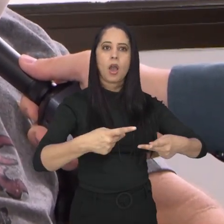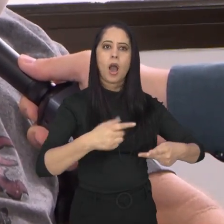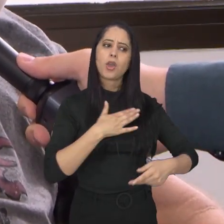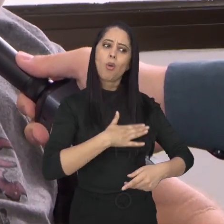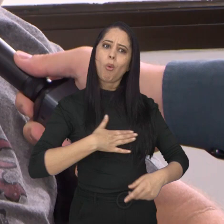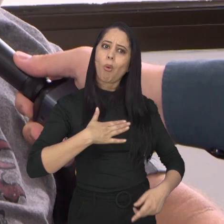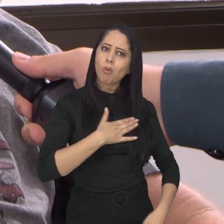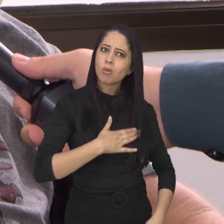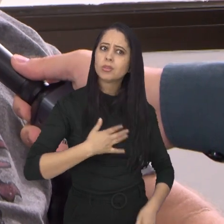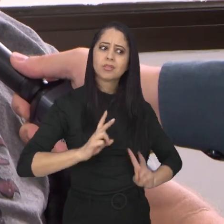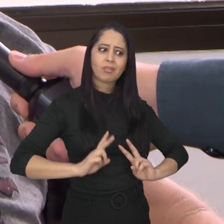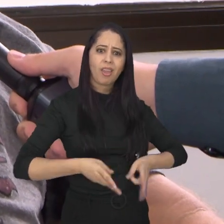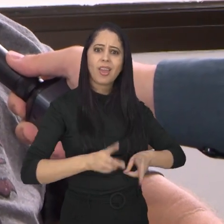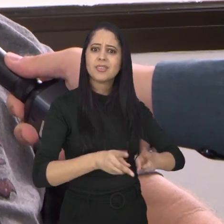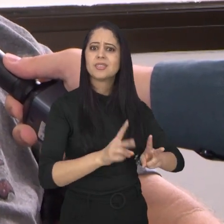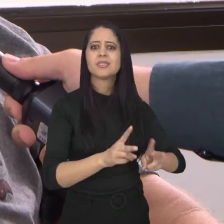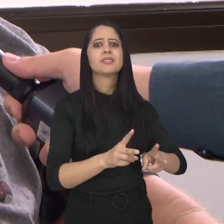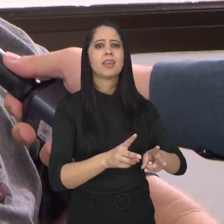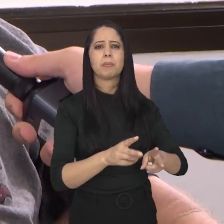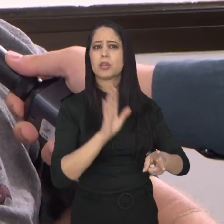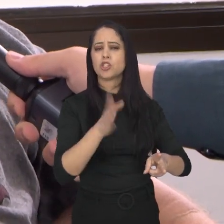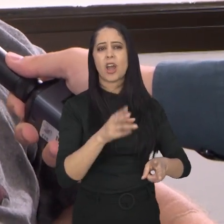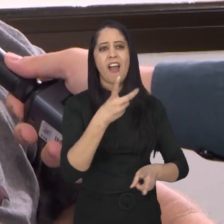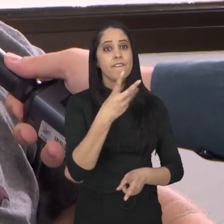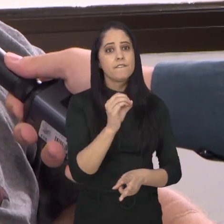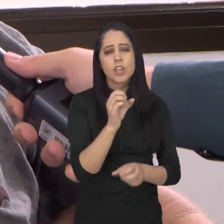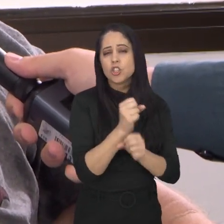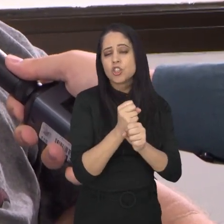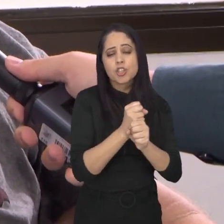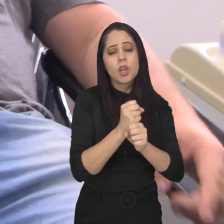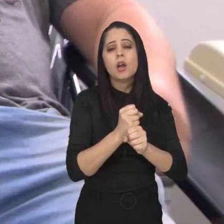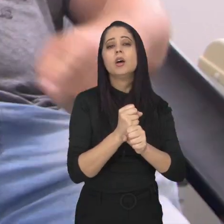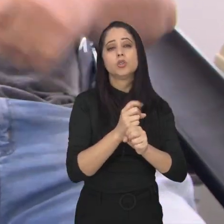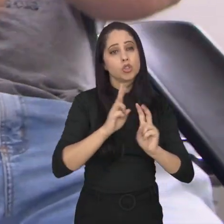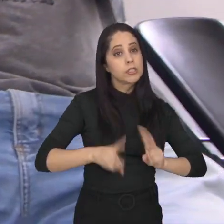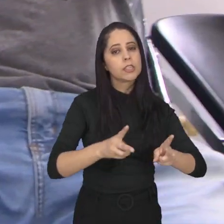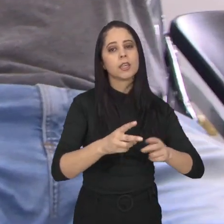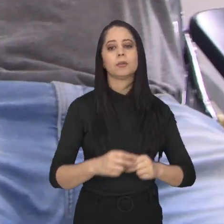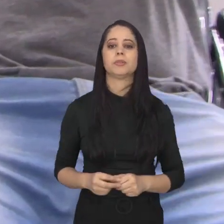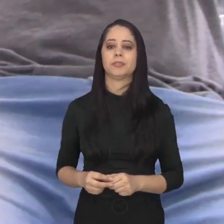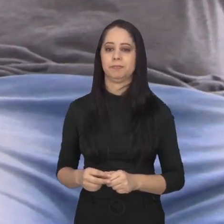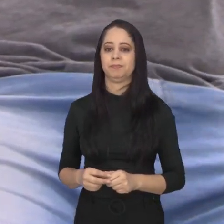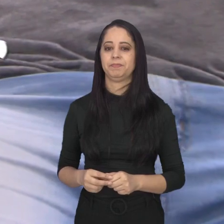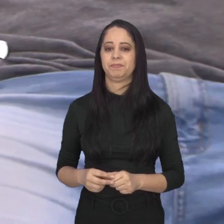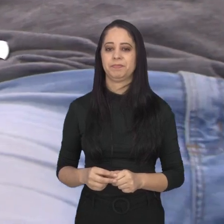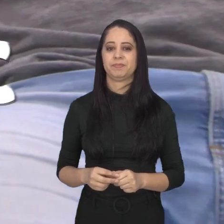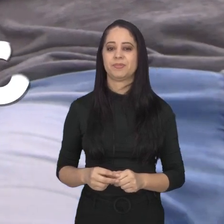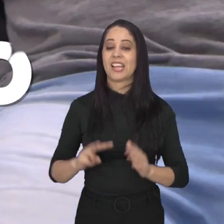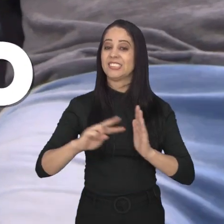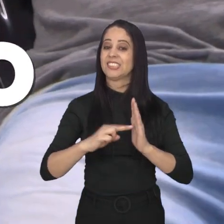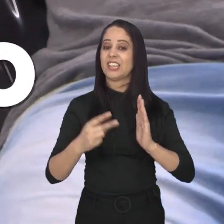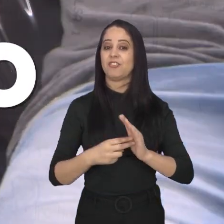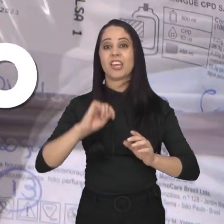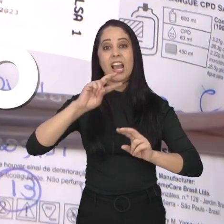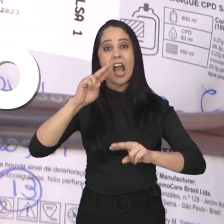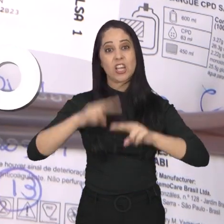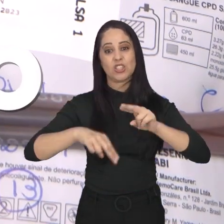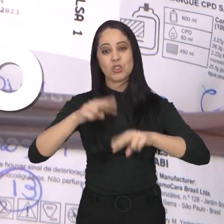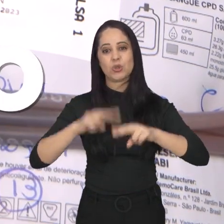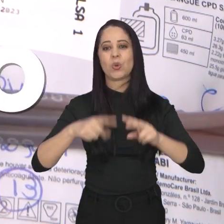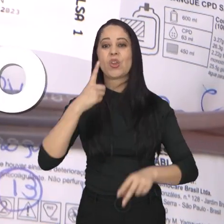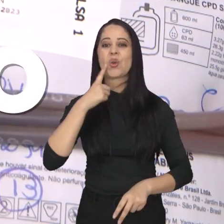gente traz essas histórias para vocês. Confiram. São mais de 20 anos vindo ao banco de sangue. O Kleber já estendeu o braço